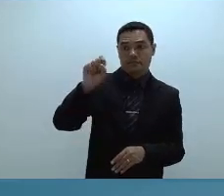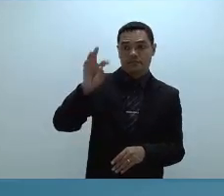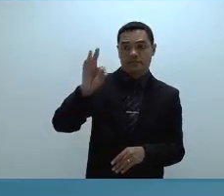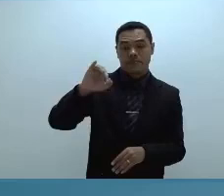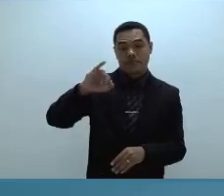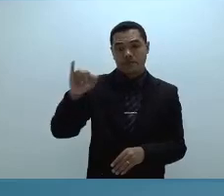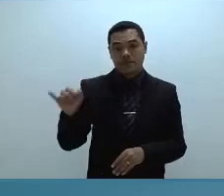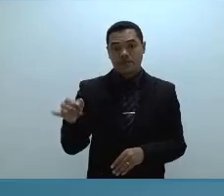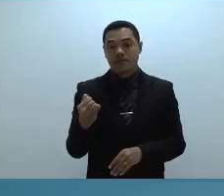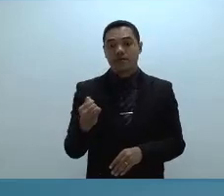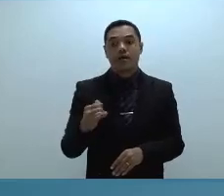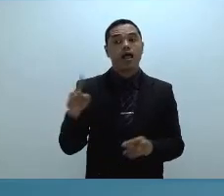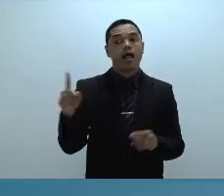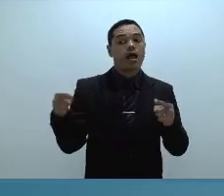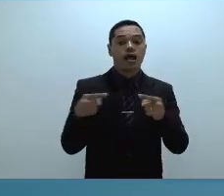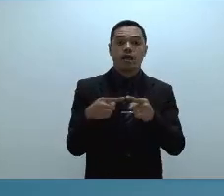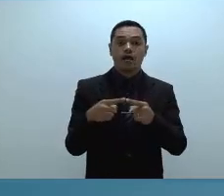apagão,